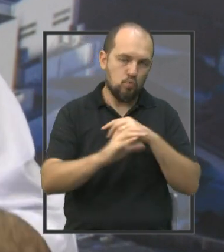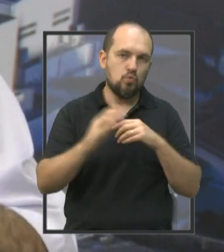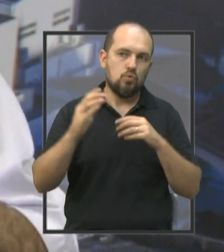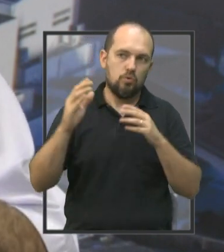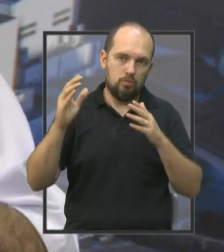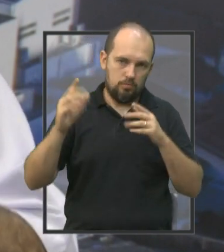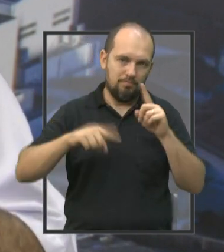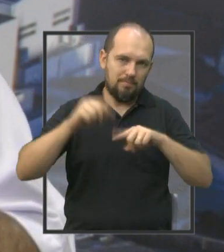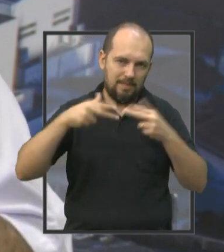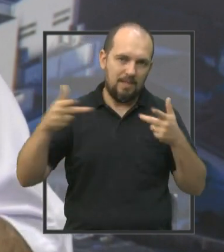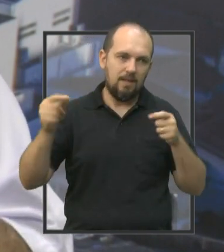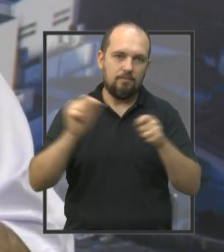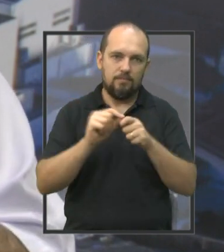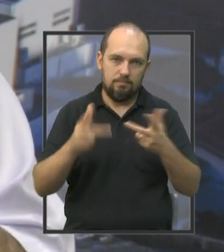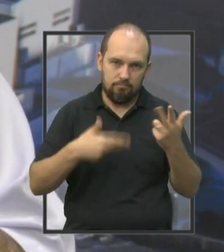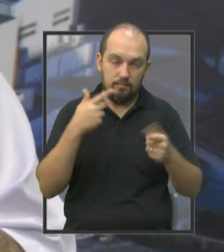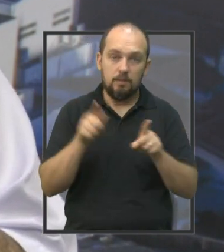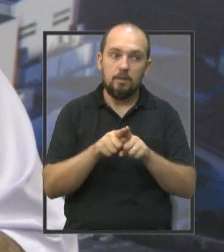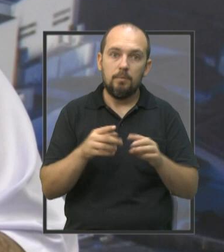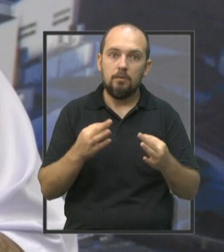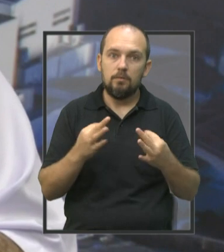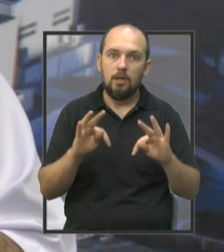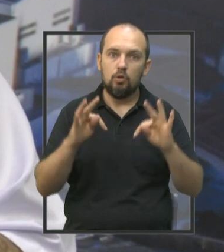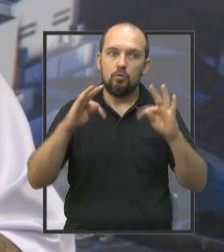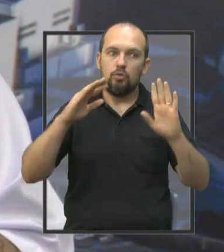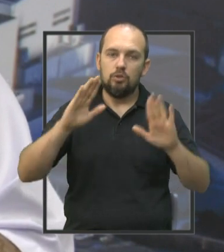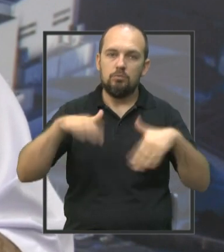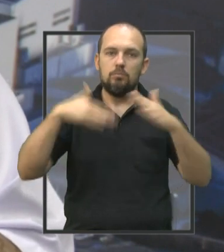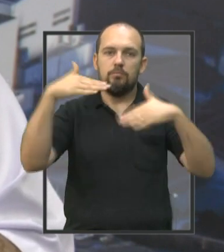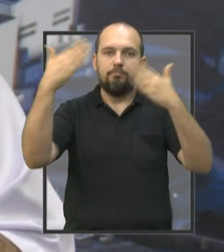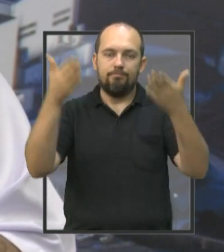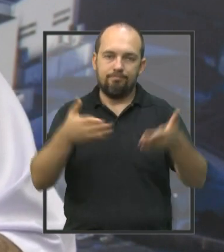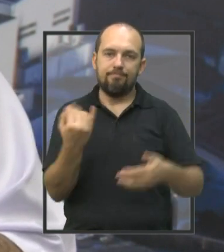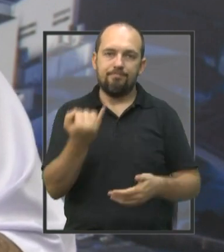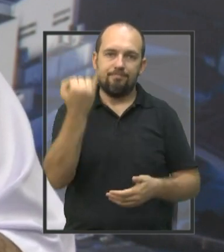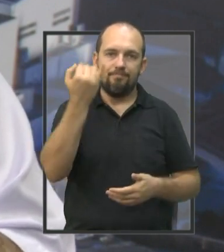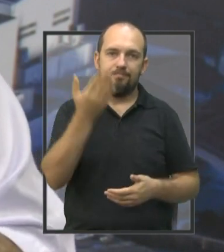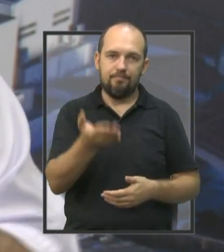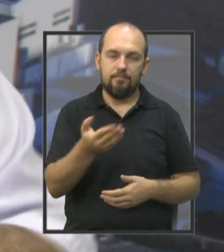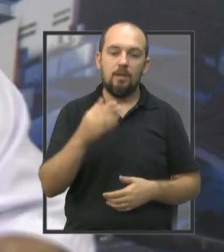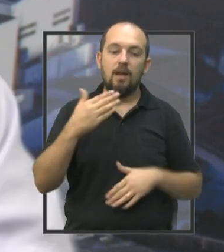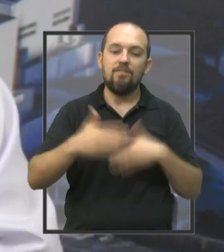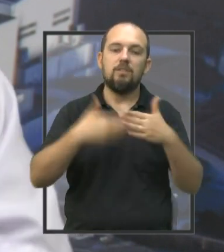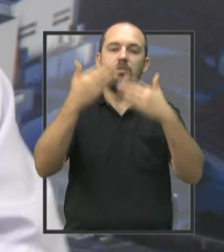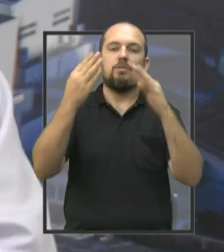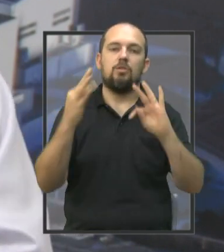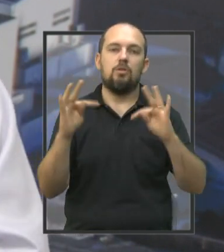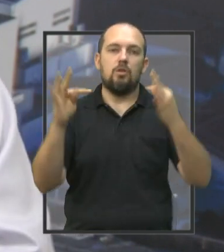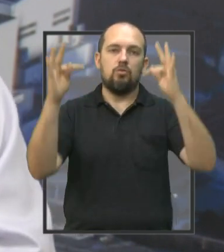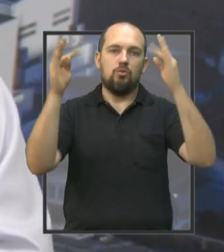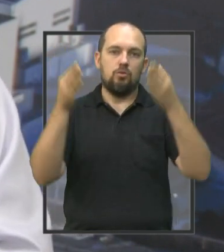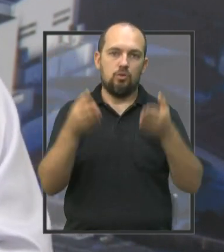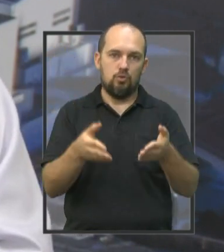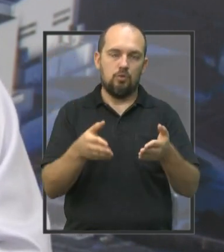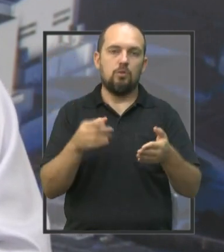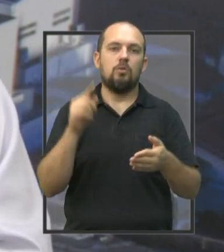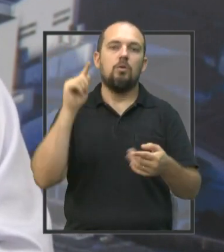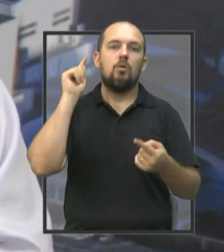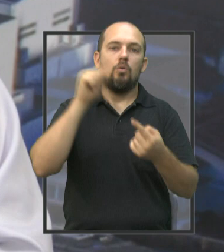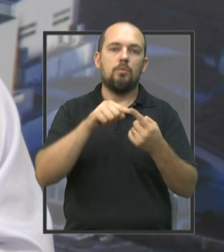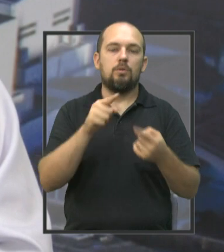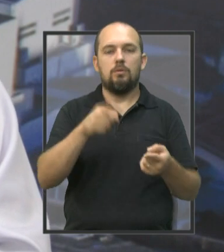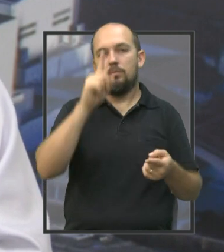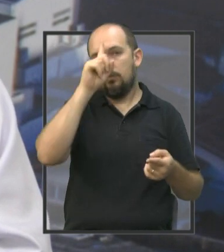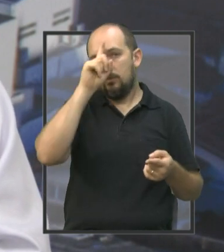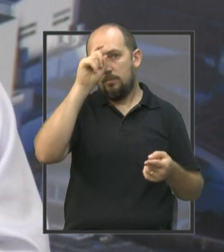assim, avanço tecnológico, que é importante, avanço tecnológico para o